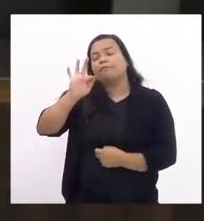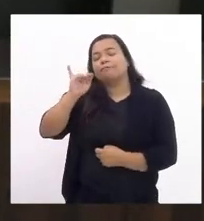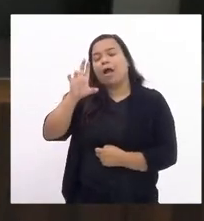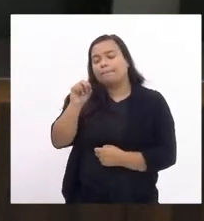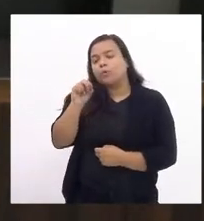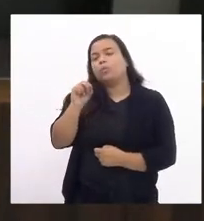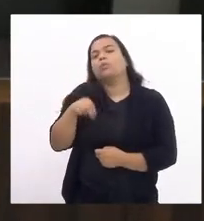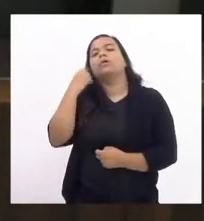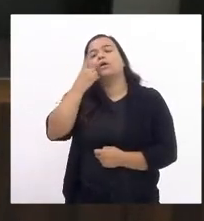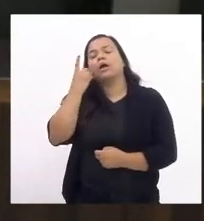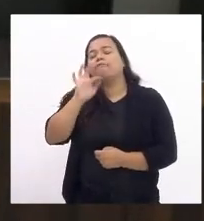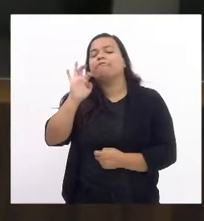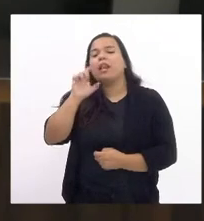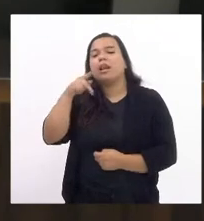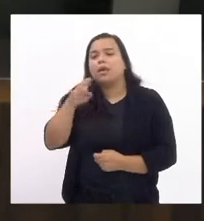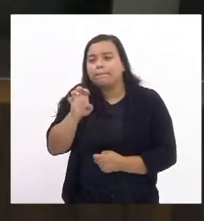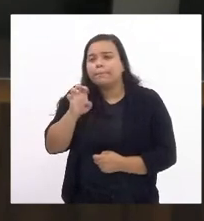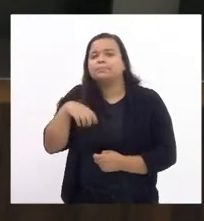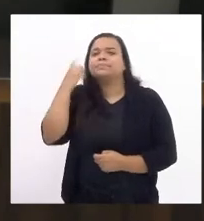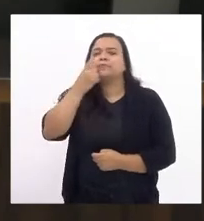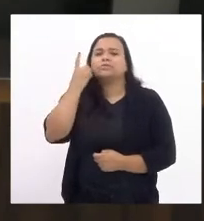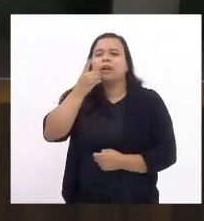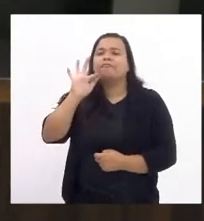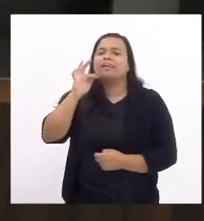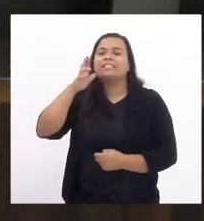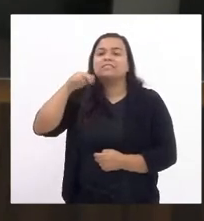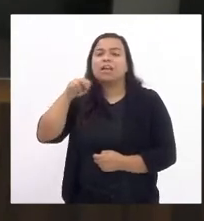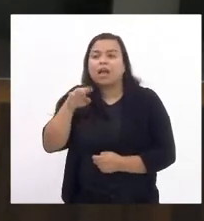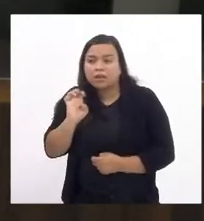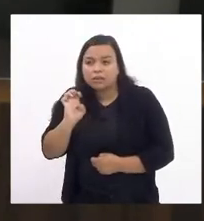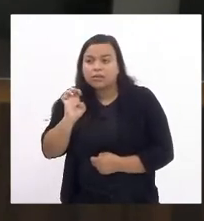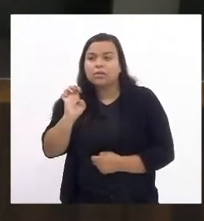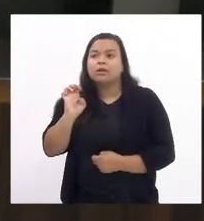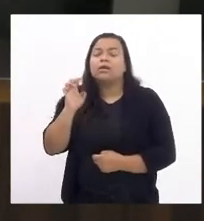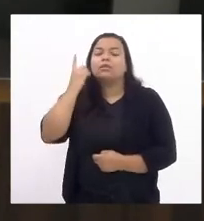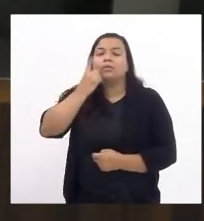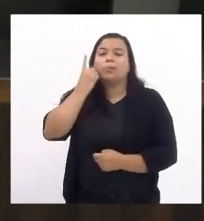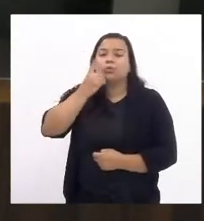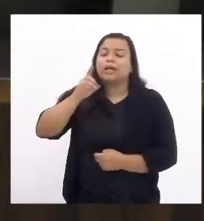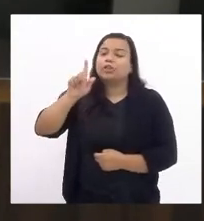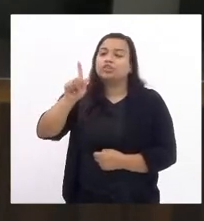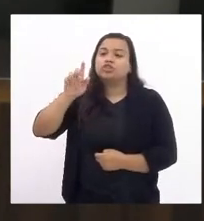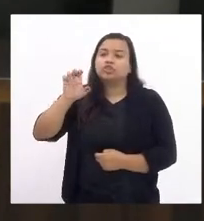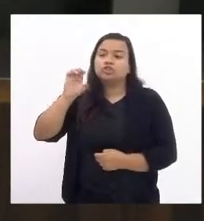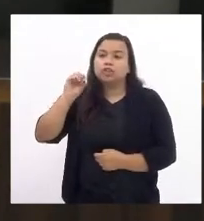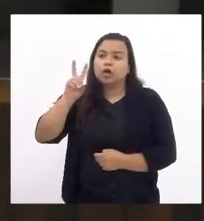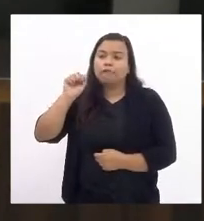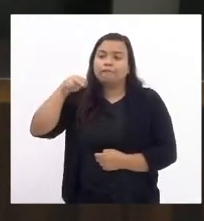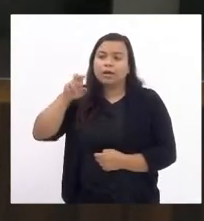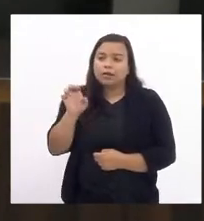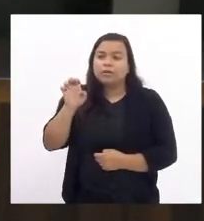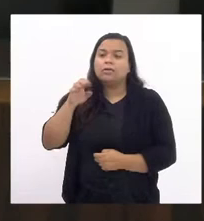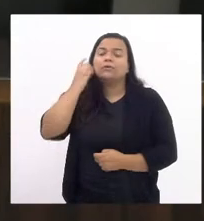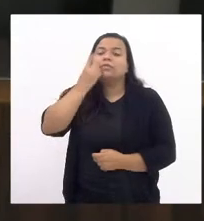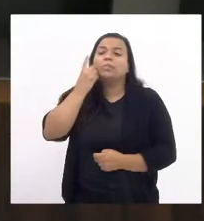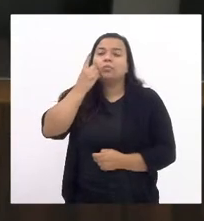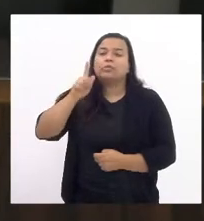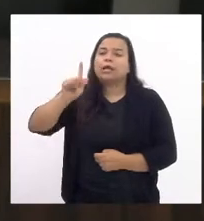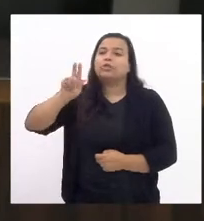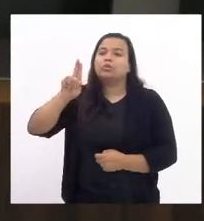Soares, deputada Franciane Mota, deputado Giovanni Ratinho, deputado Gustavo